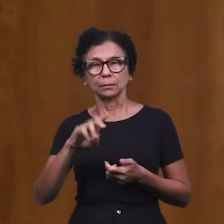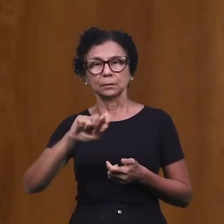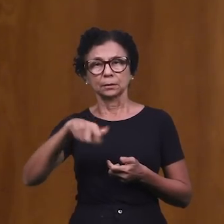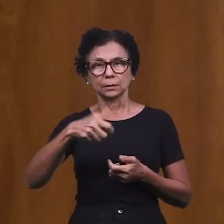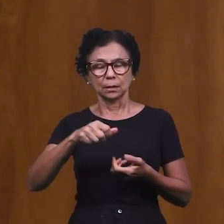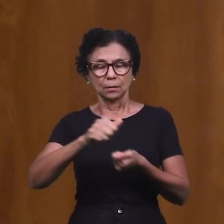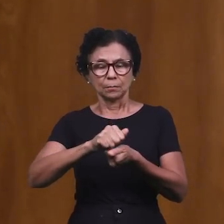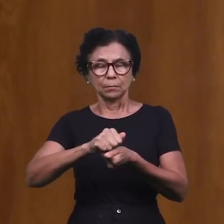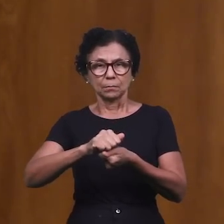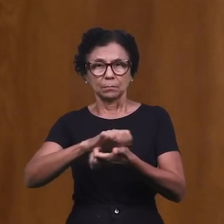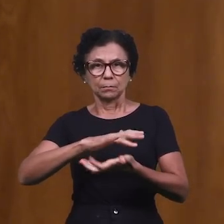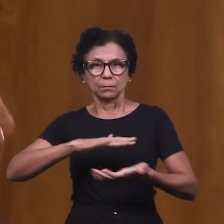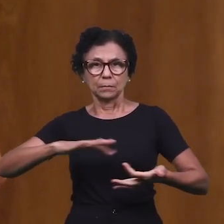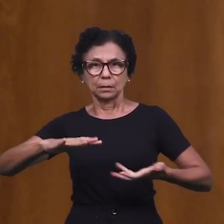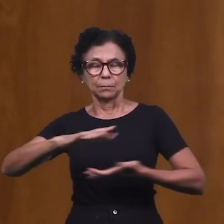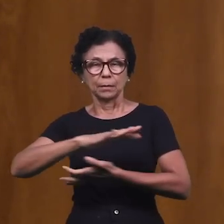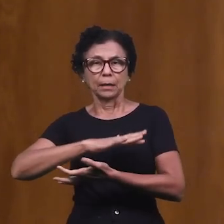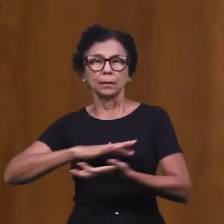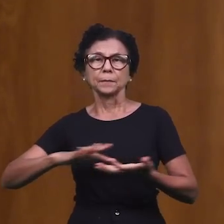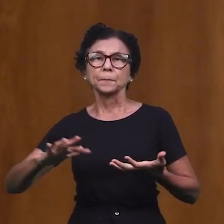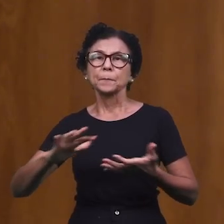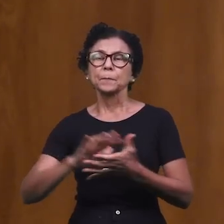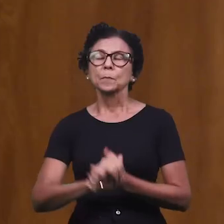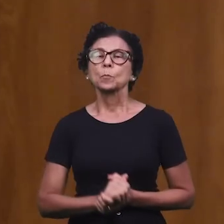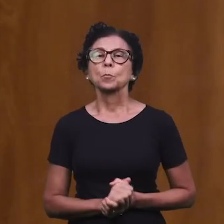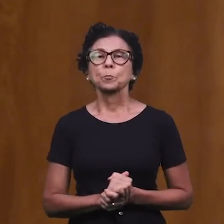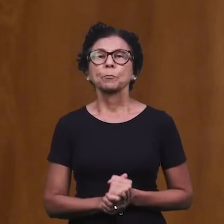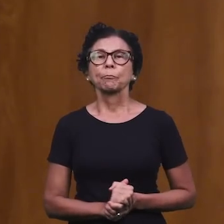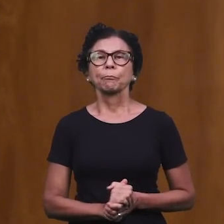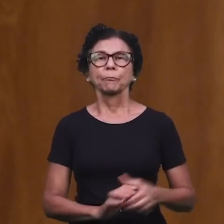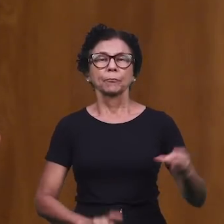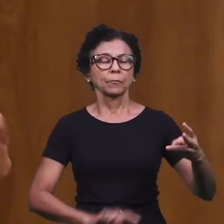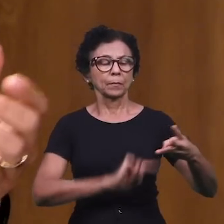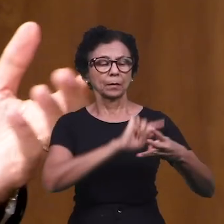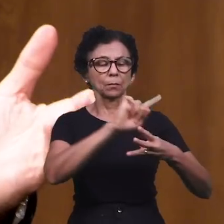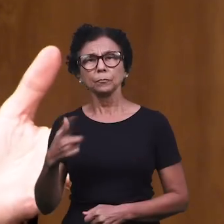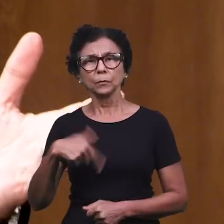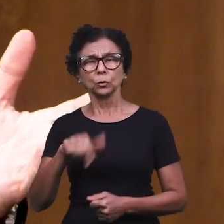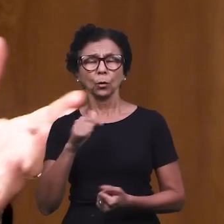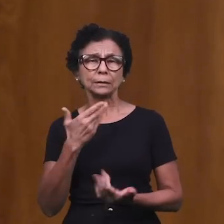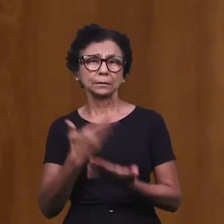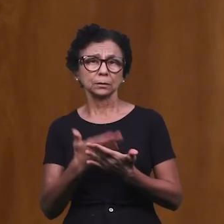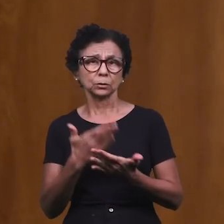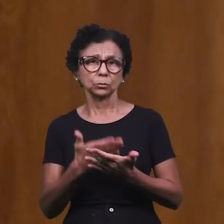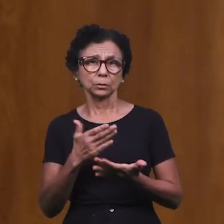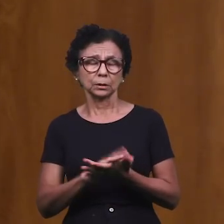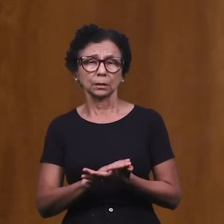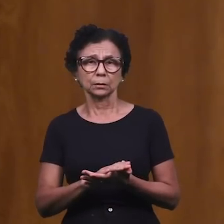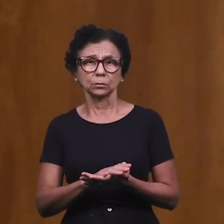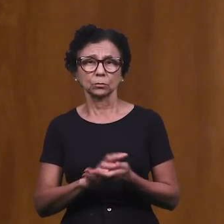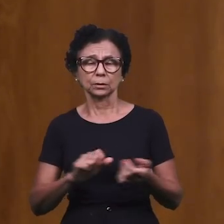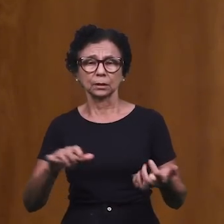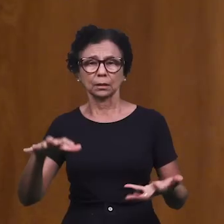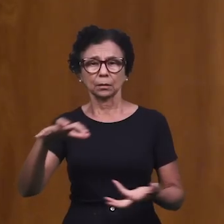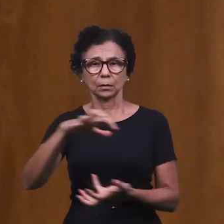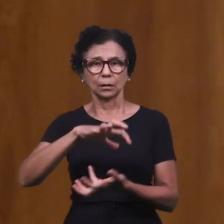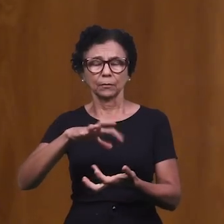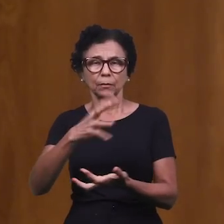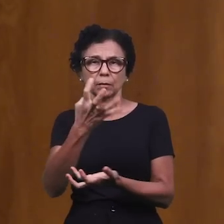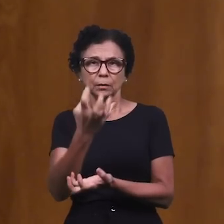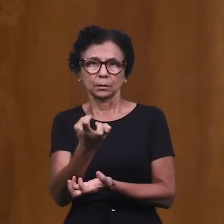um problema chamado problema dos três corpos. Porque hoje nós estudamos gravitação, e dentro da